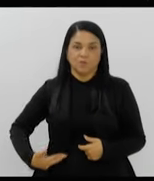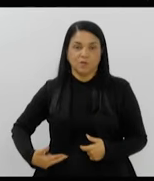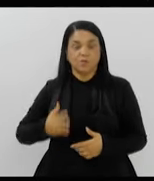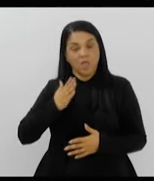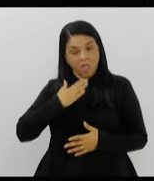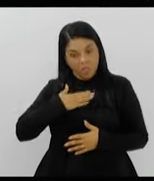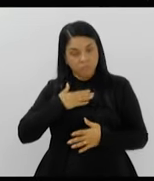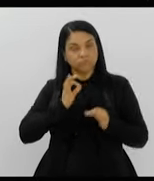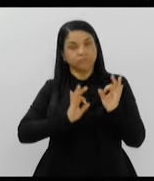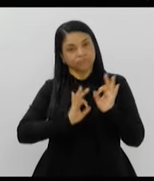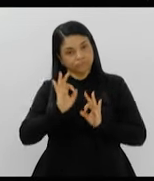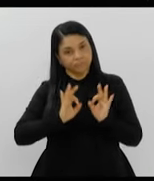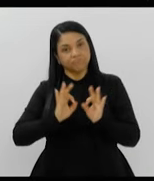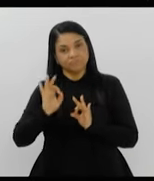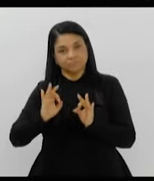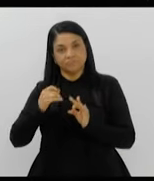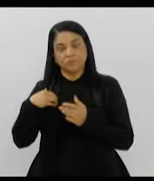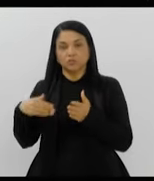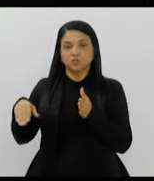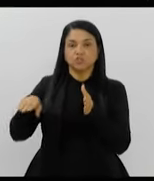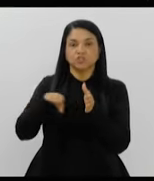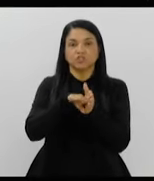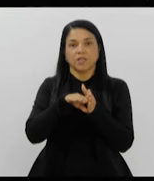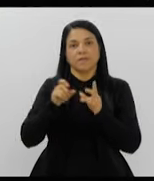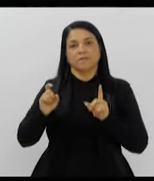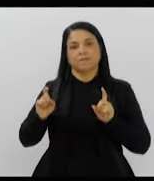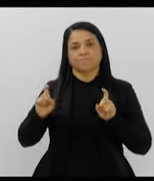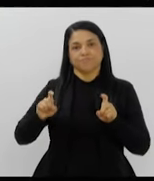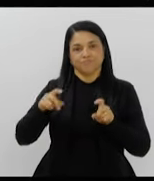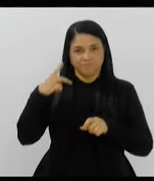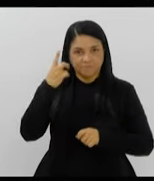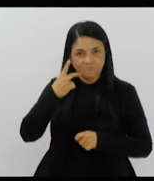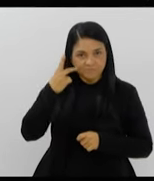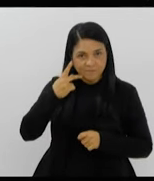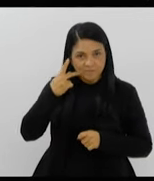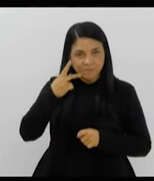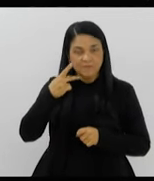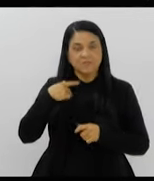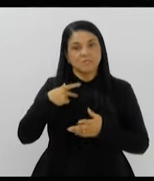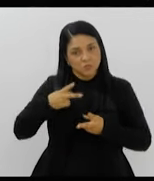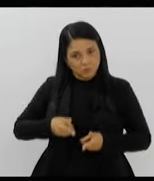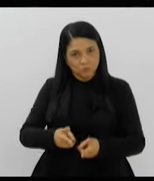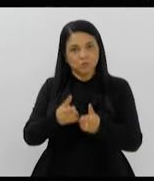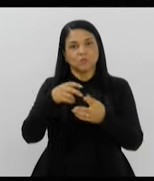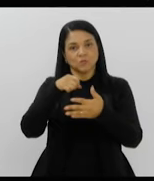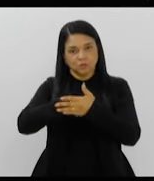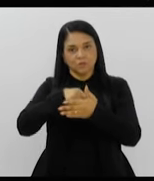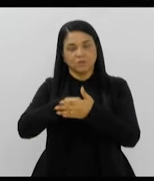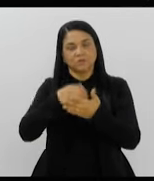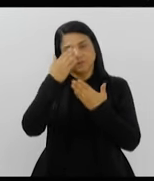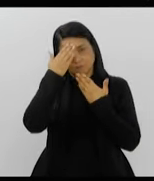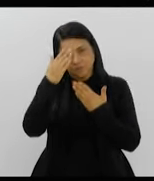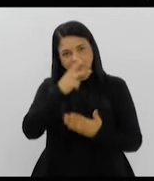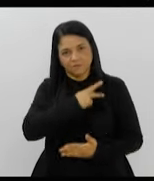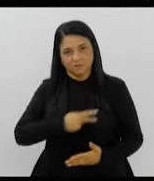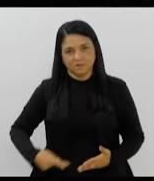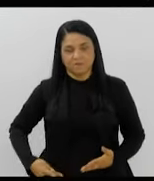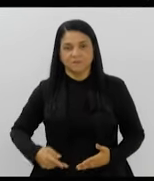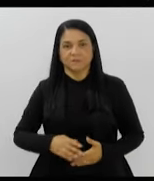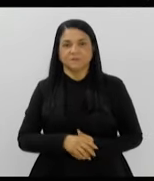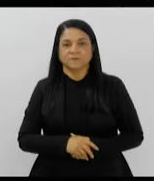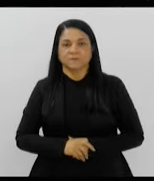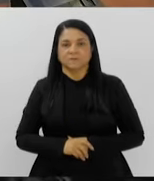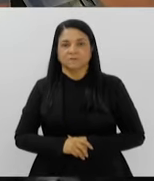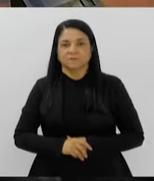mim, desde que cheguei aqui no parlamento, e não arredo o pé dele. Muito obrigado, senhor presidente.